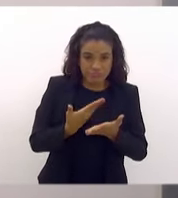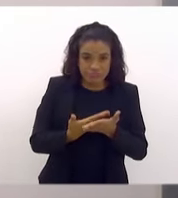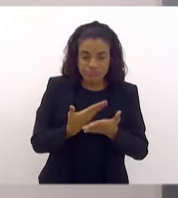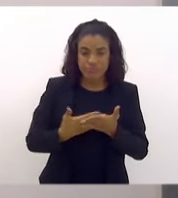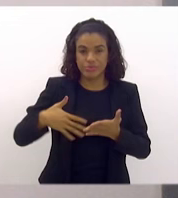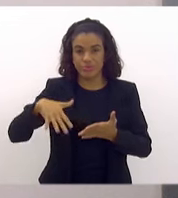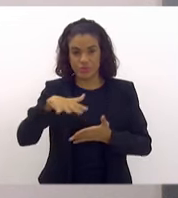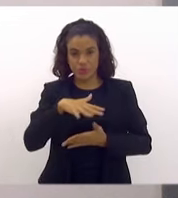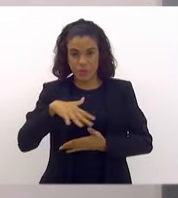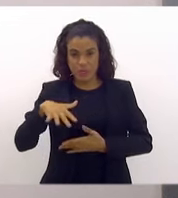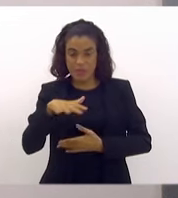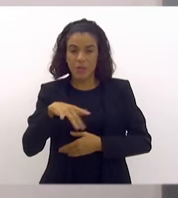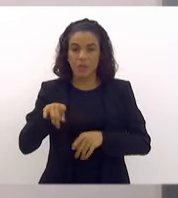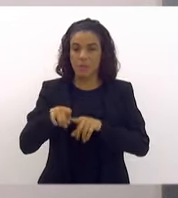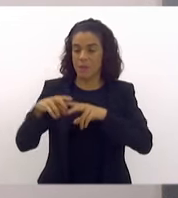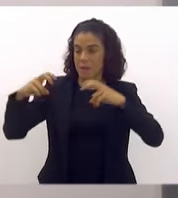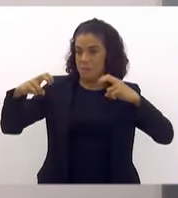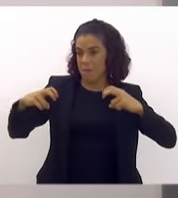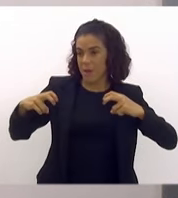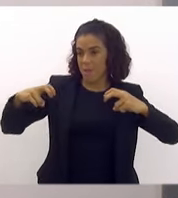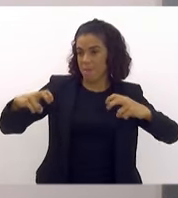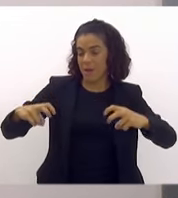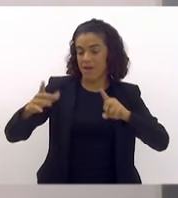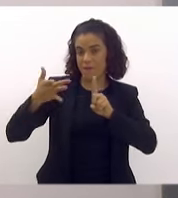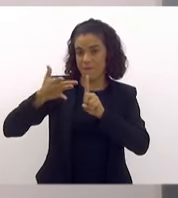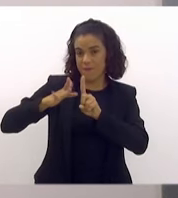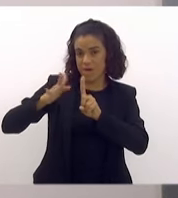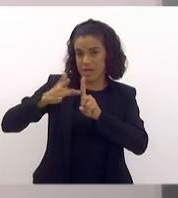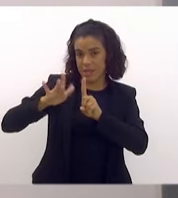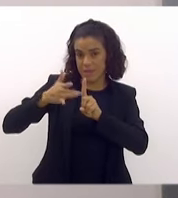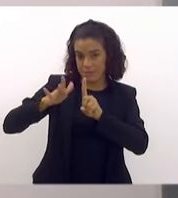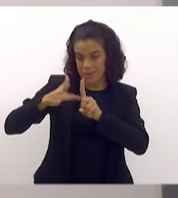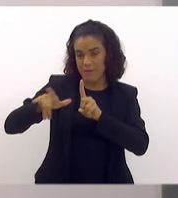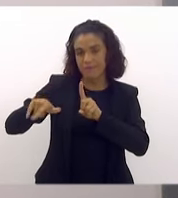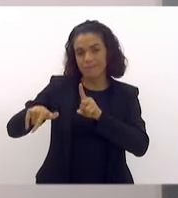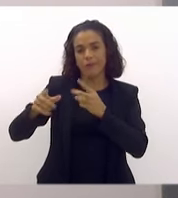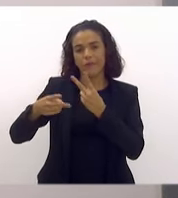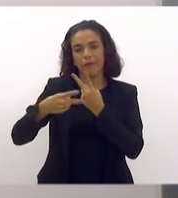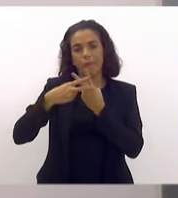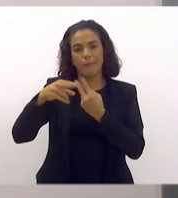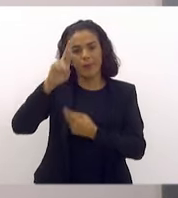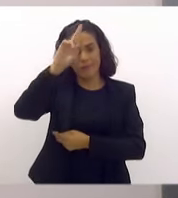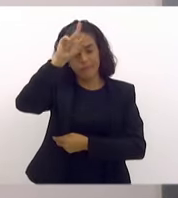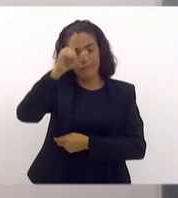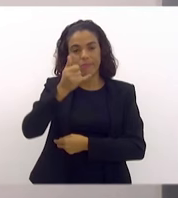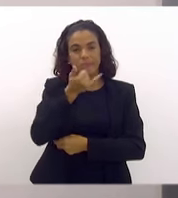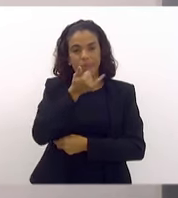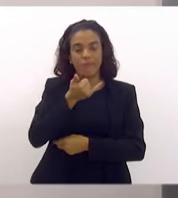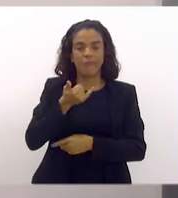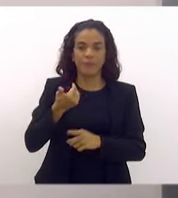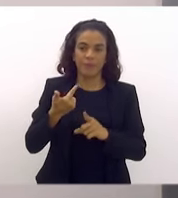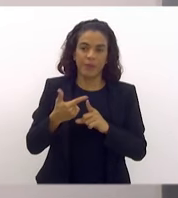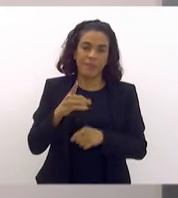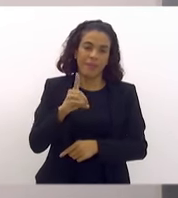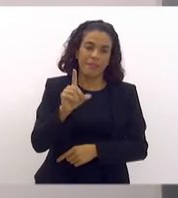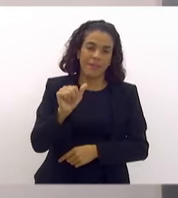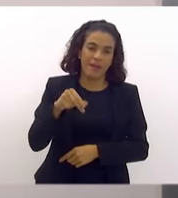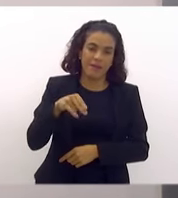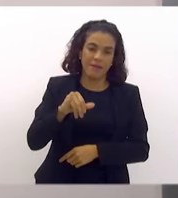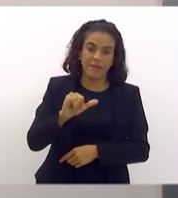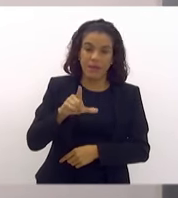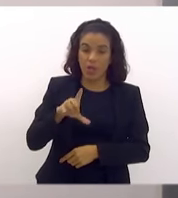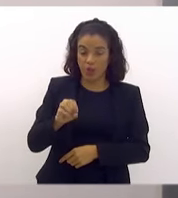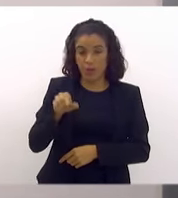com oitiva com as vítimas do reconhecimento fotográfico equivocado que foi o Danilo né ele